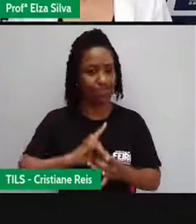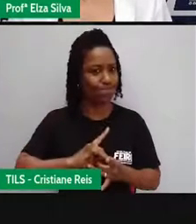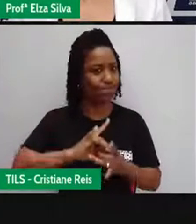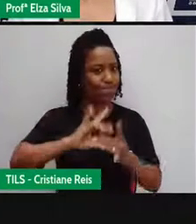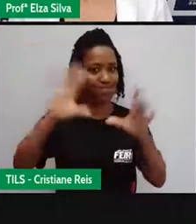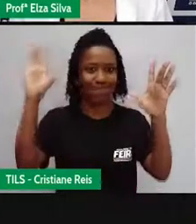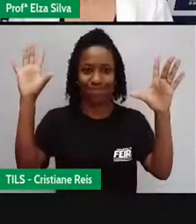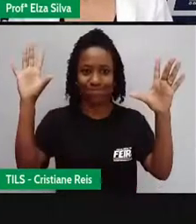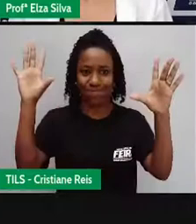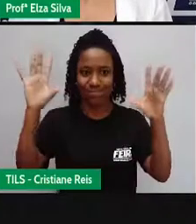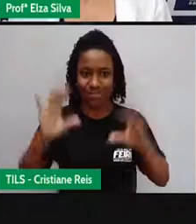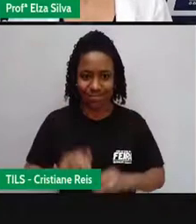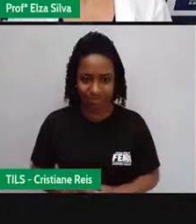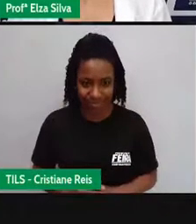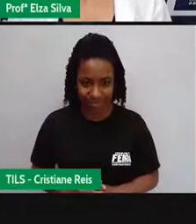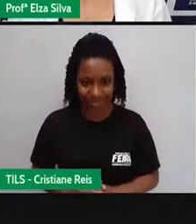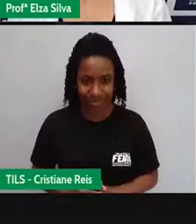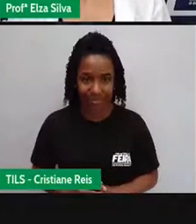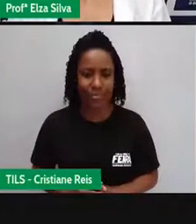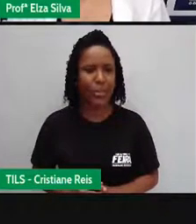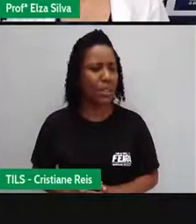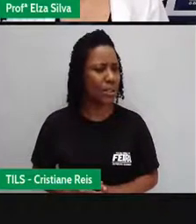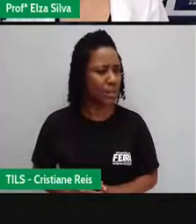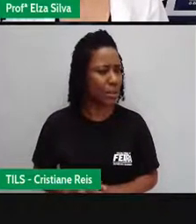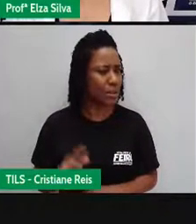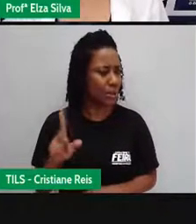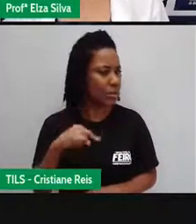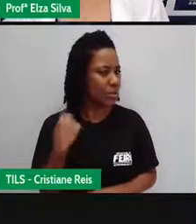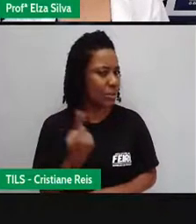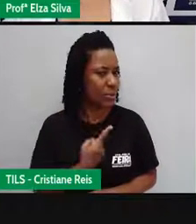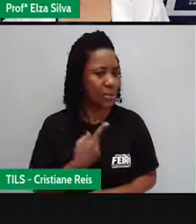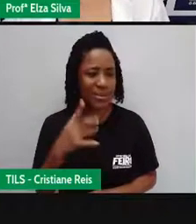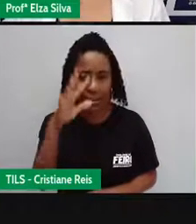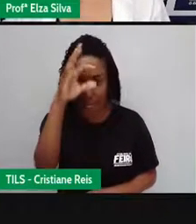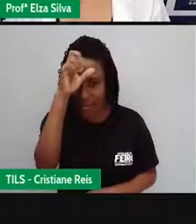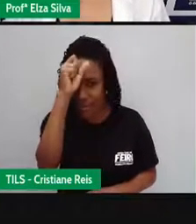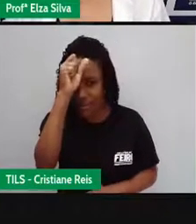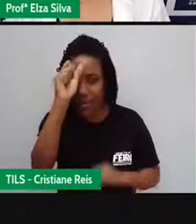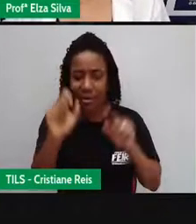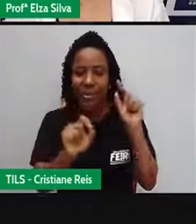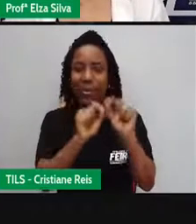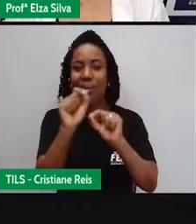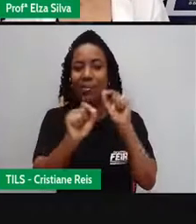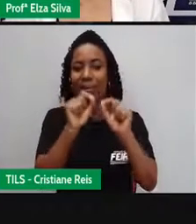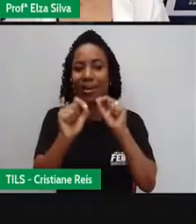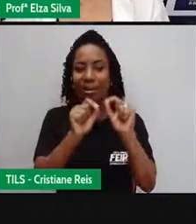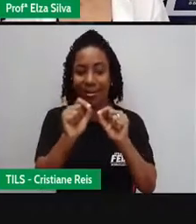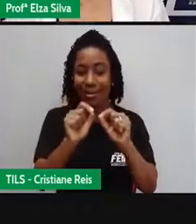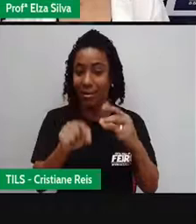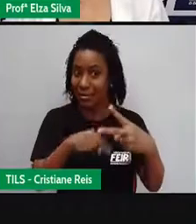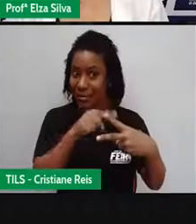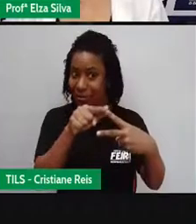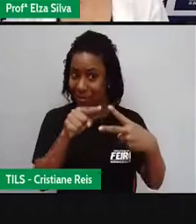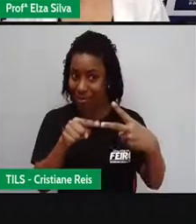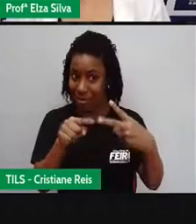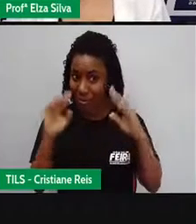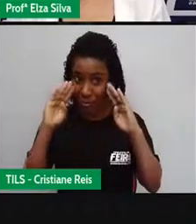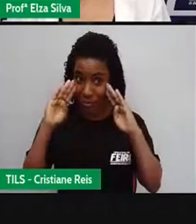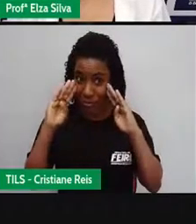What are you going to learn today? O que é que nós vamos aprender hoje? O foco de nossa aula